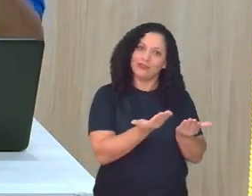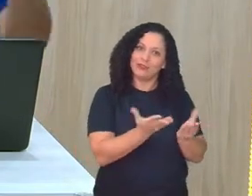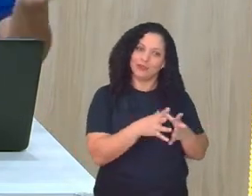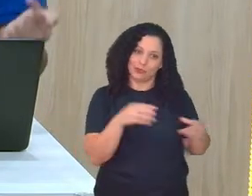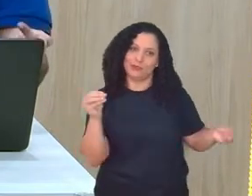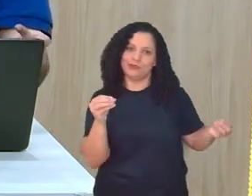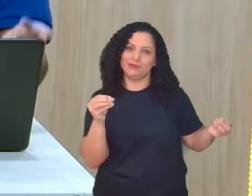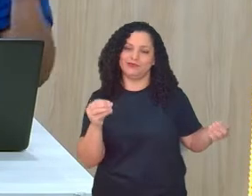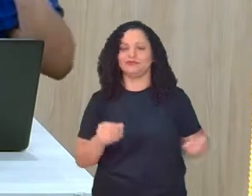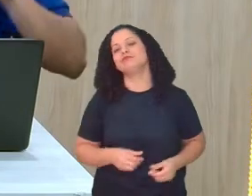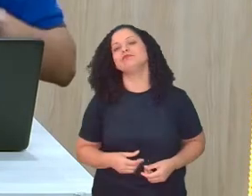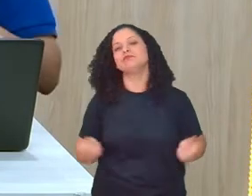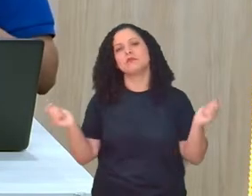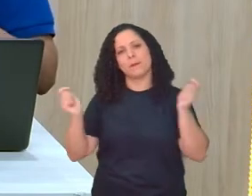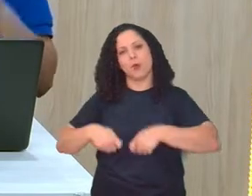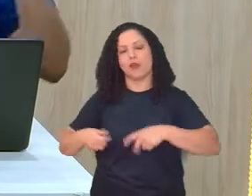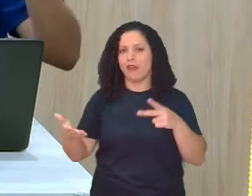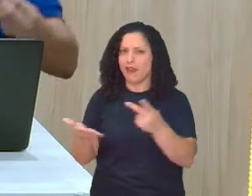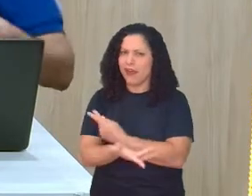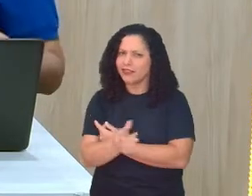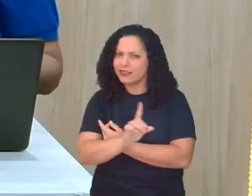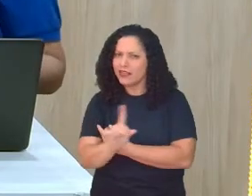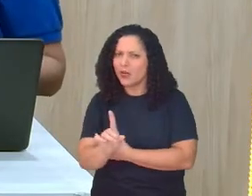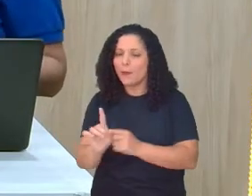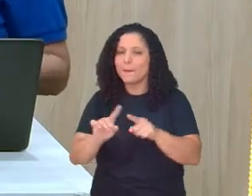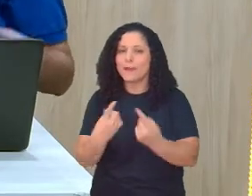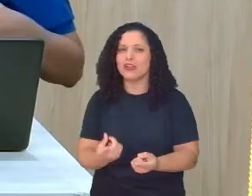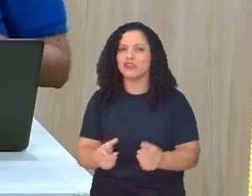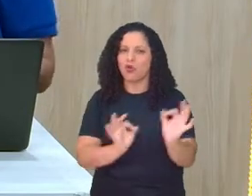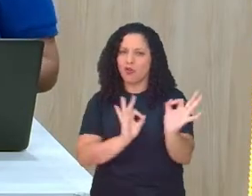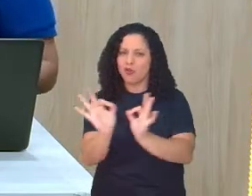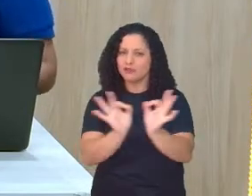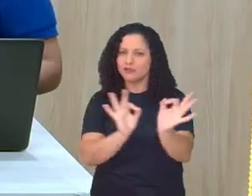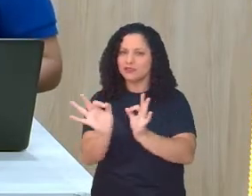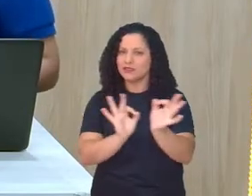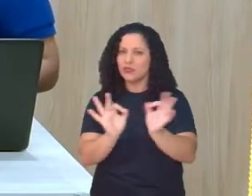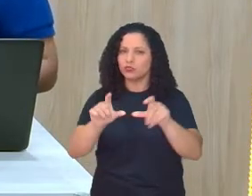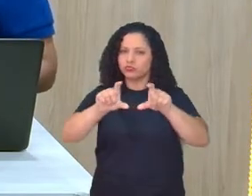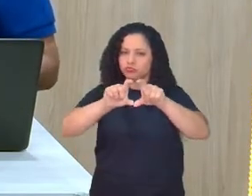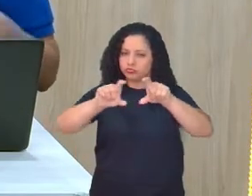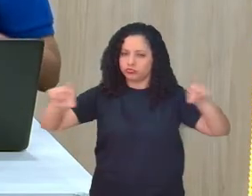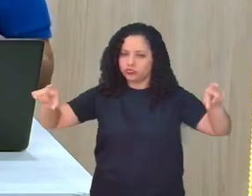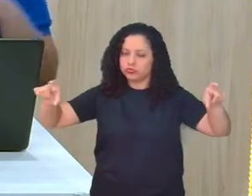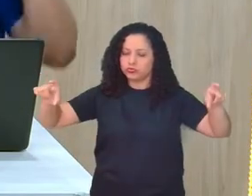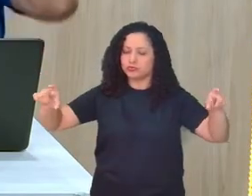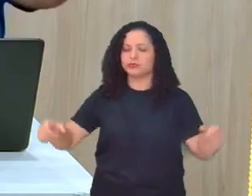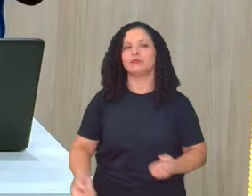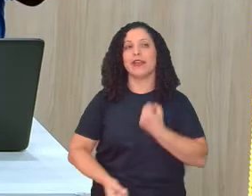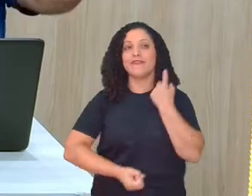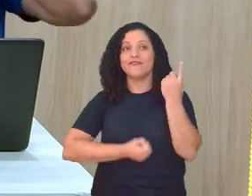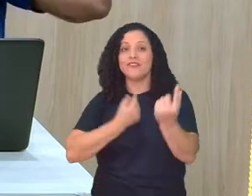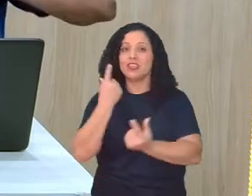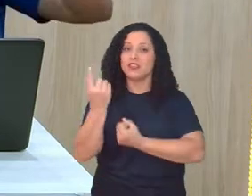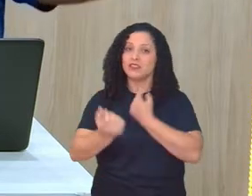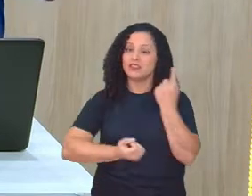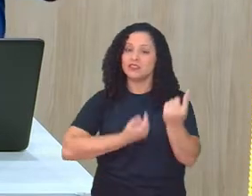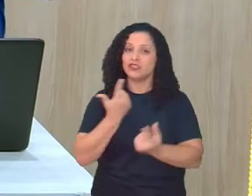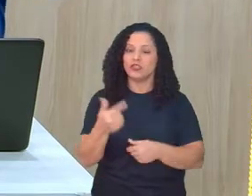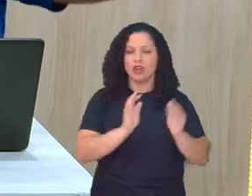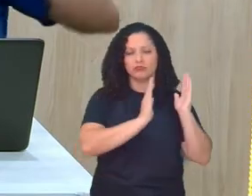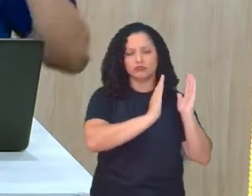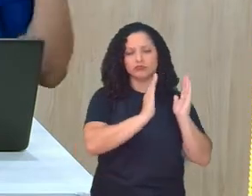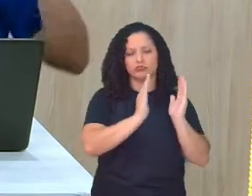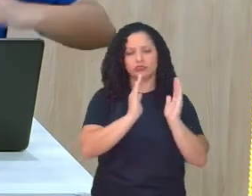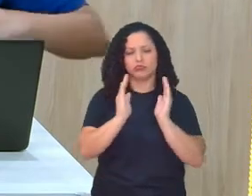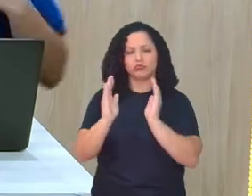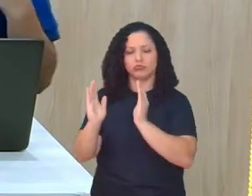Eu poderia, não é um erro, é uma questão de estilo, é uma escolha, né? Às vezes a gente está em uma sequência de usar